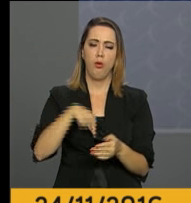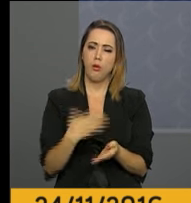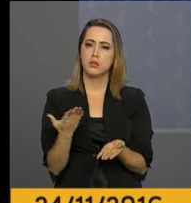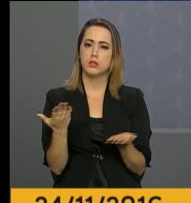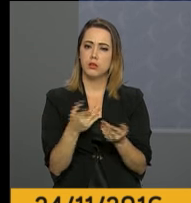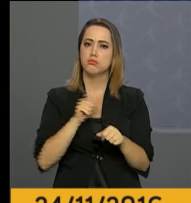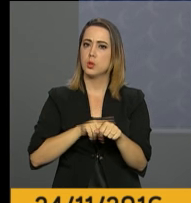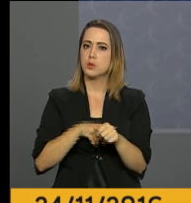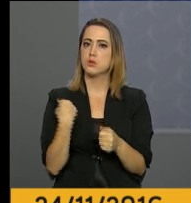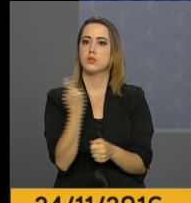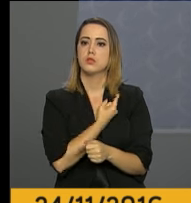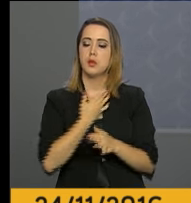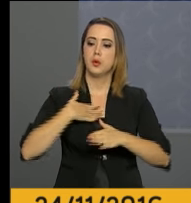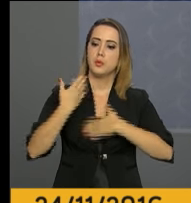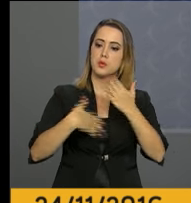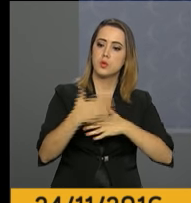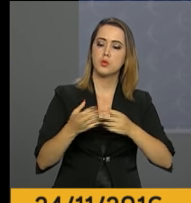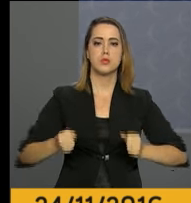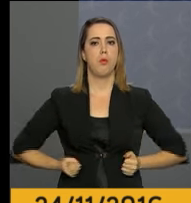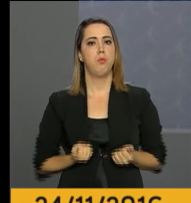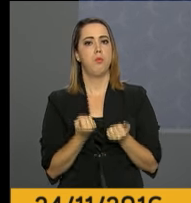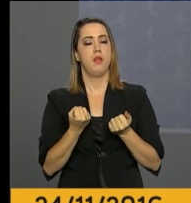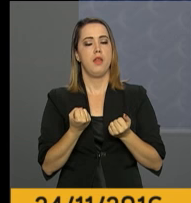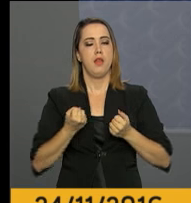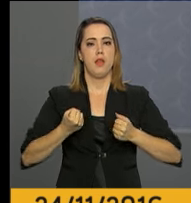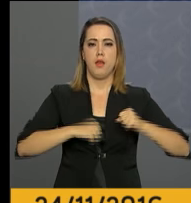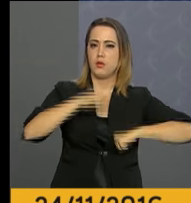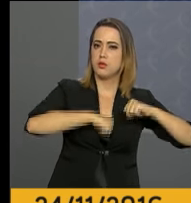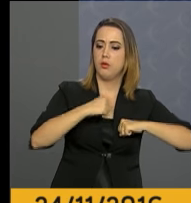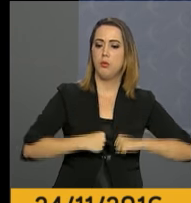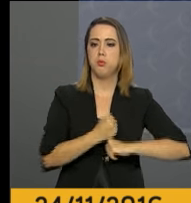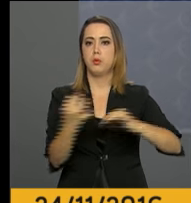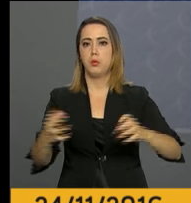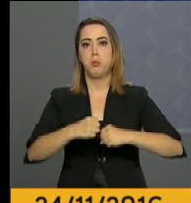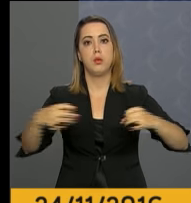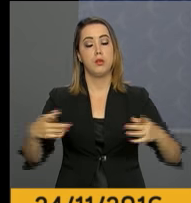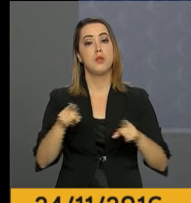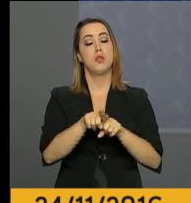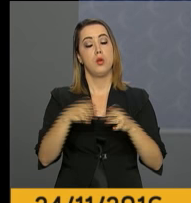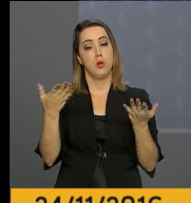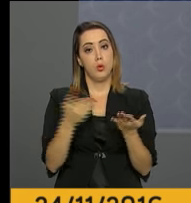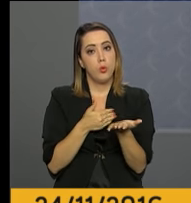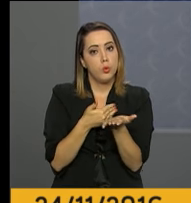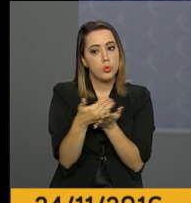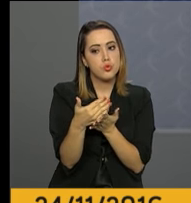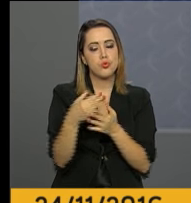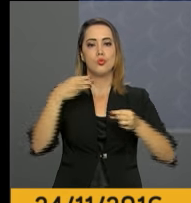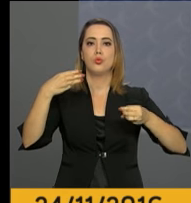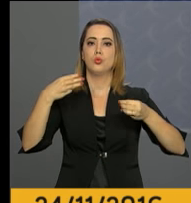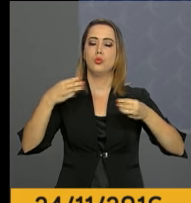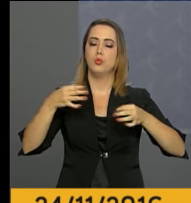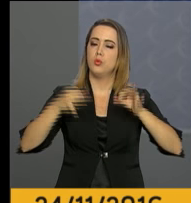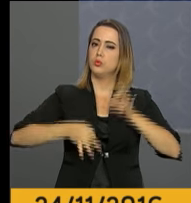medida que as relações de produção vão ganhando novos contornos os tribunais do trabalho se têm mantido em sintonia com as